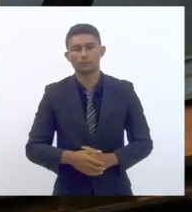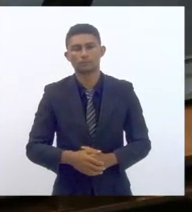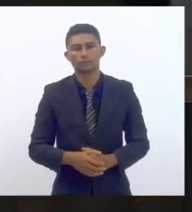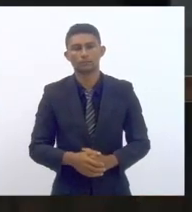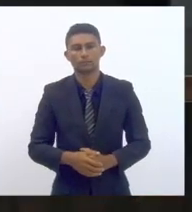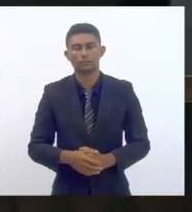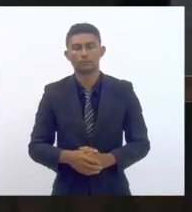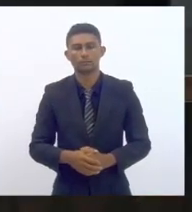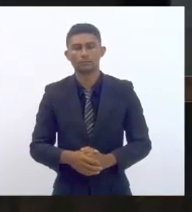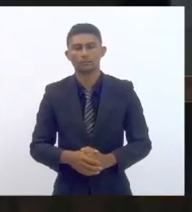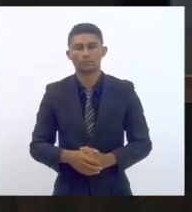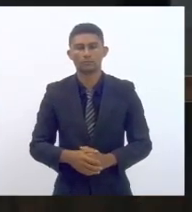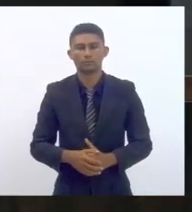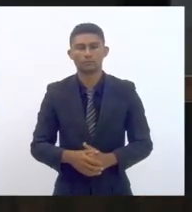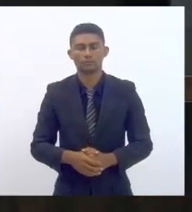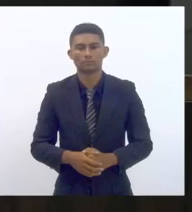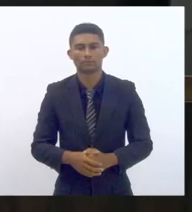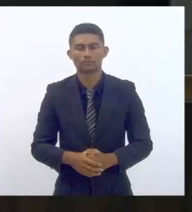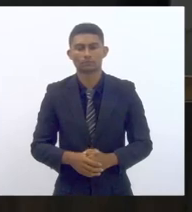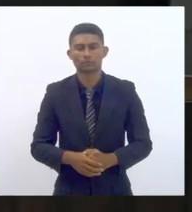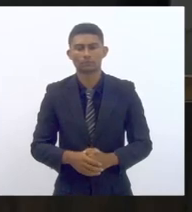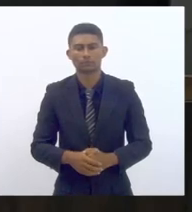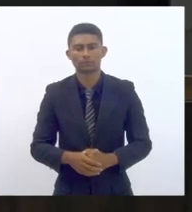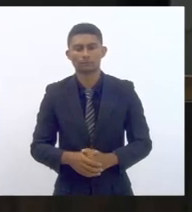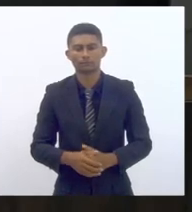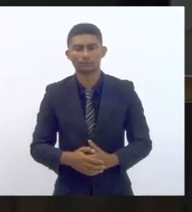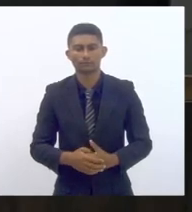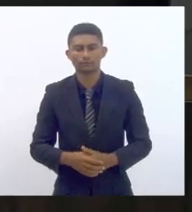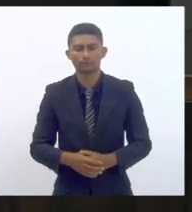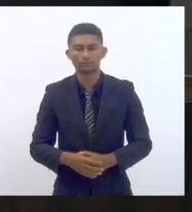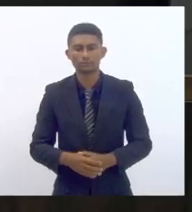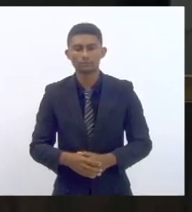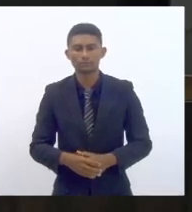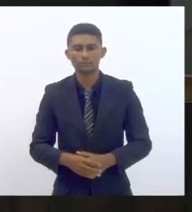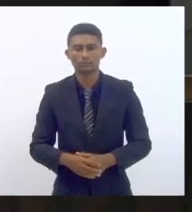Deputada Mônica Francisco.